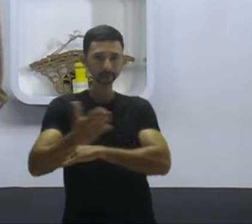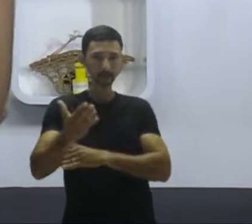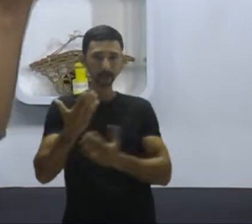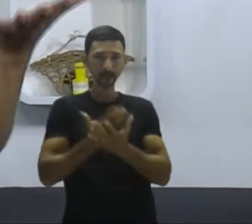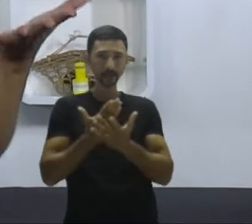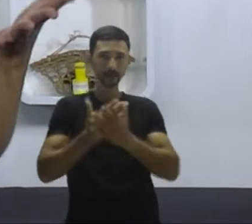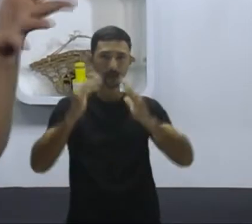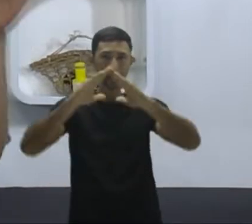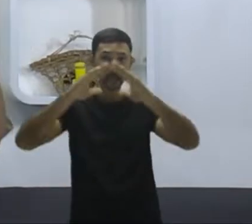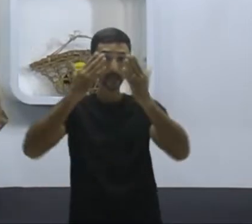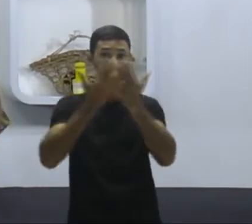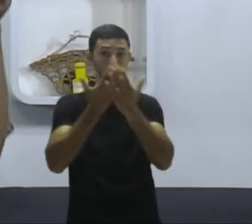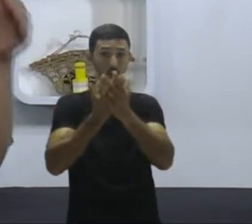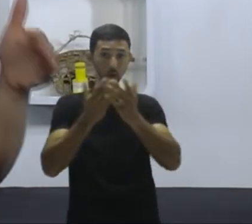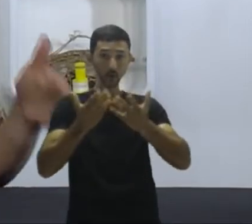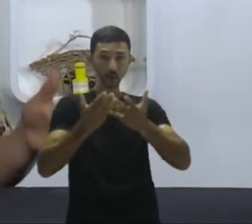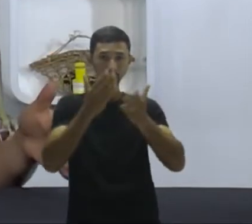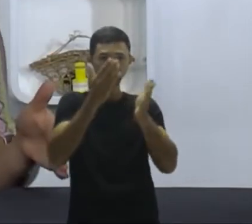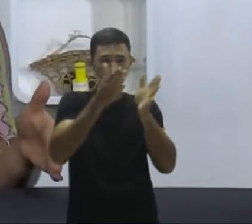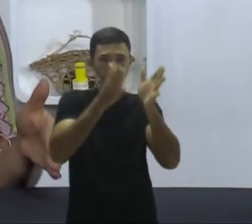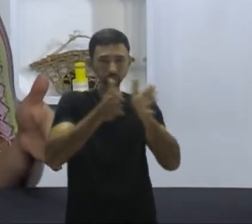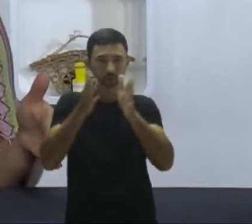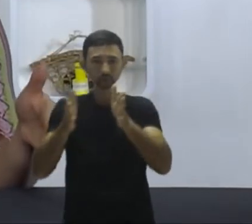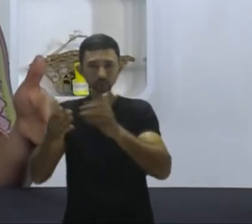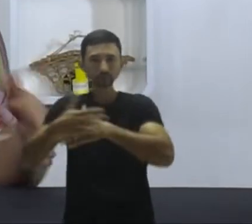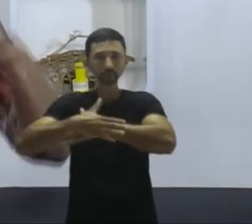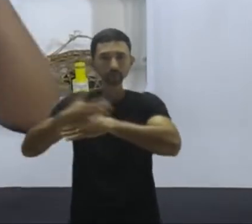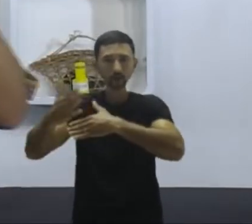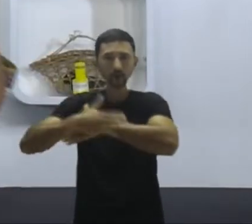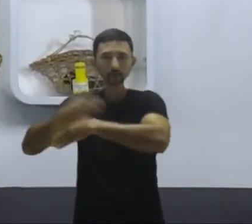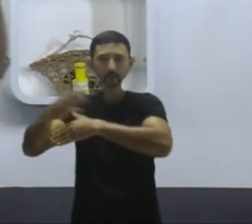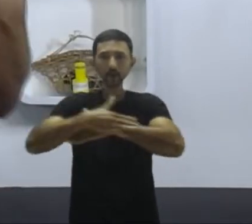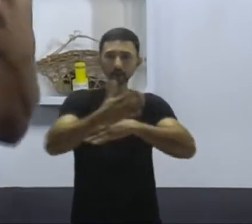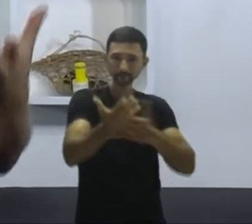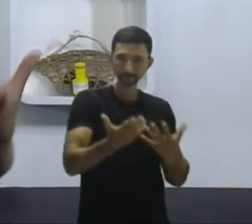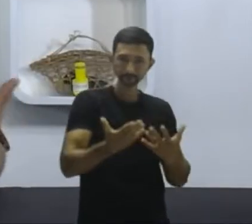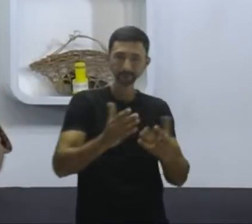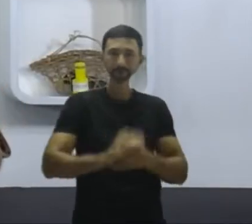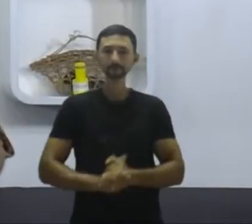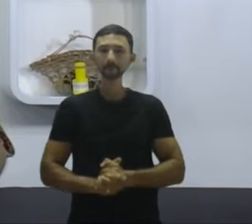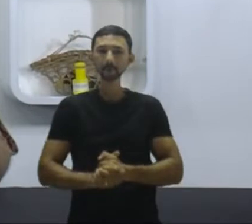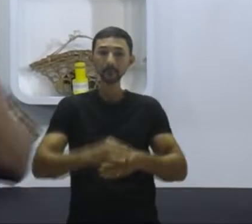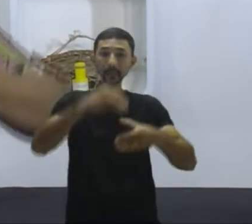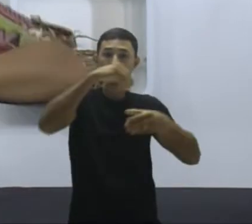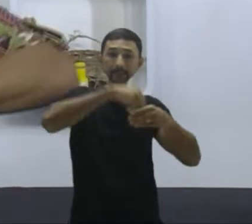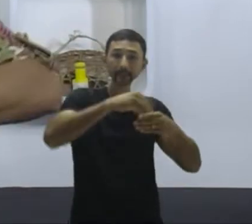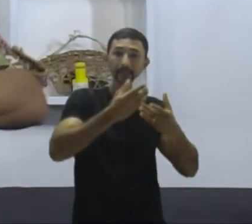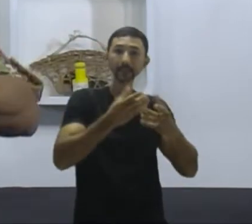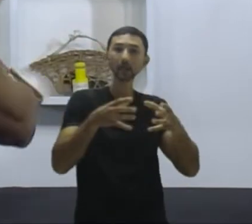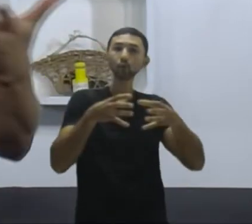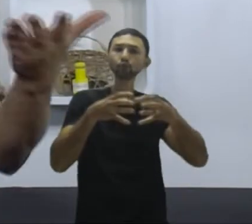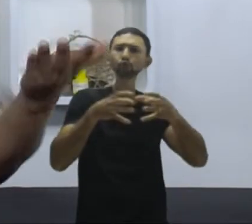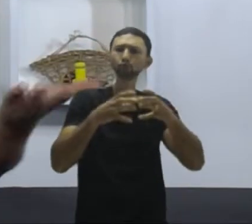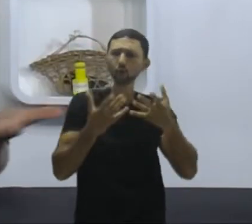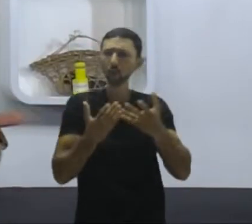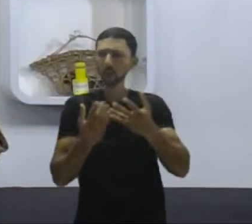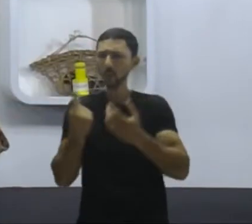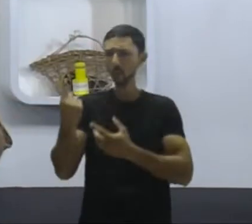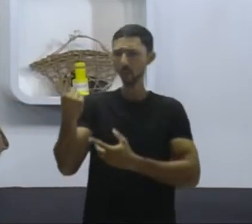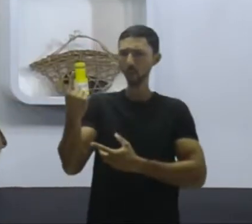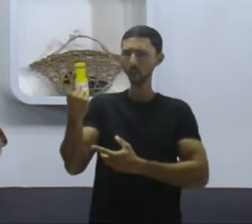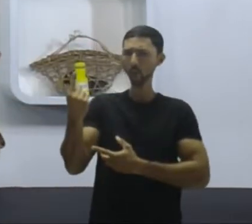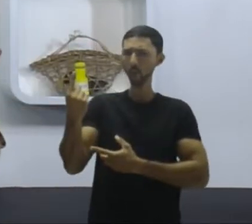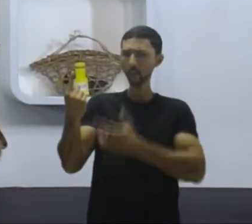A escola, melhor dizendo, ela é dividida em turmas, certo? E dentro daquelas turmas, nós não temos um tipo